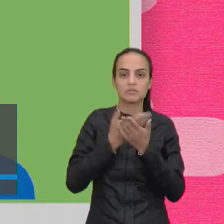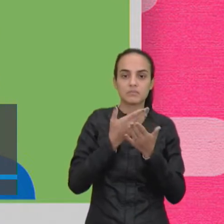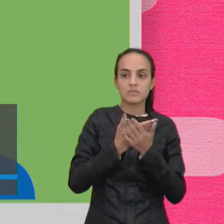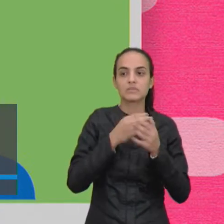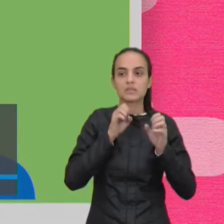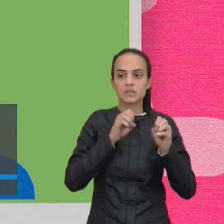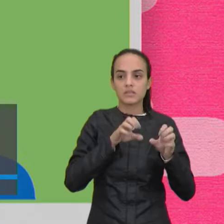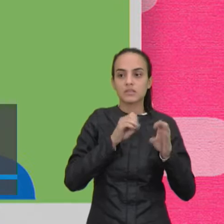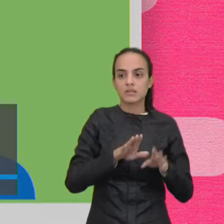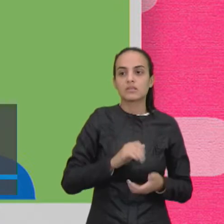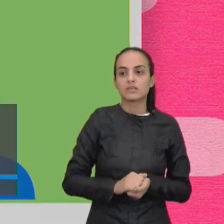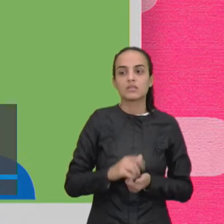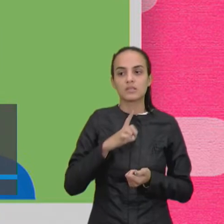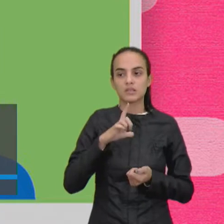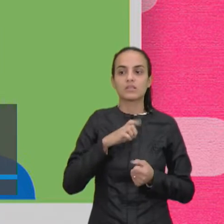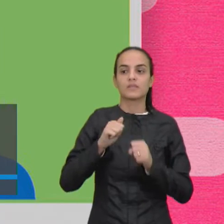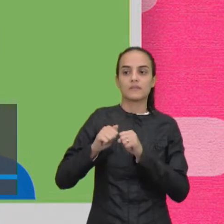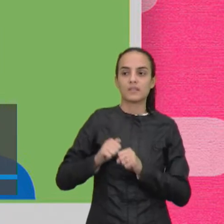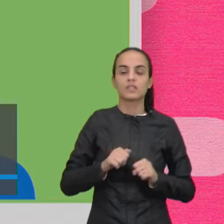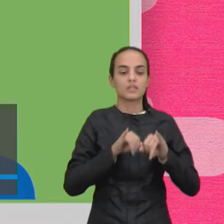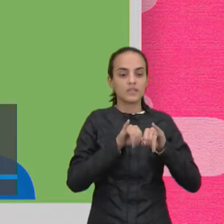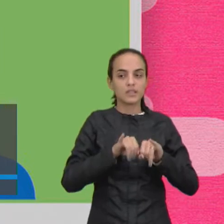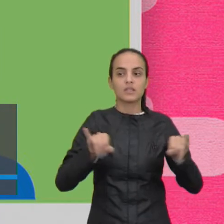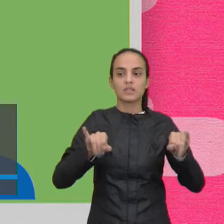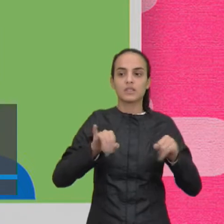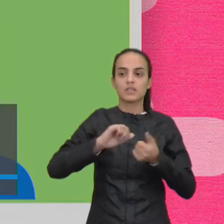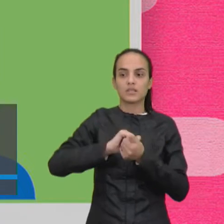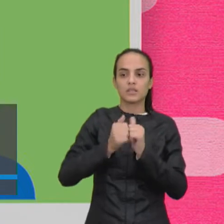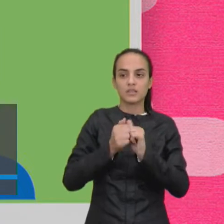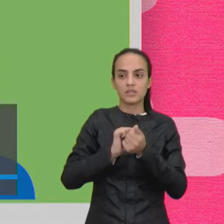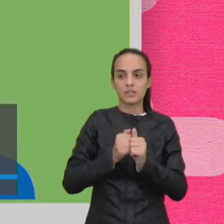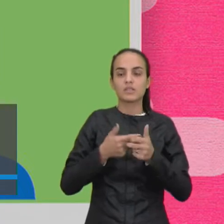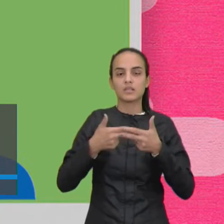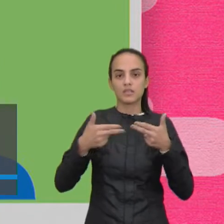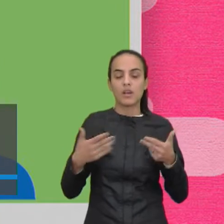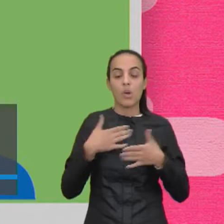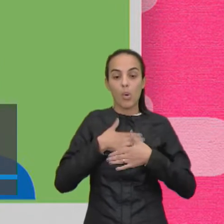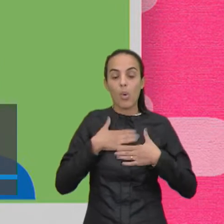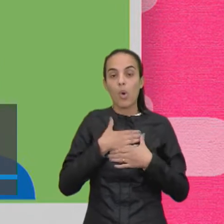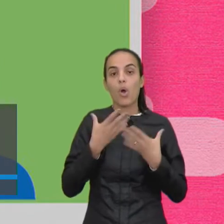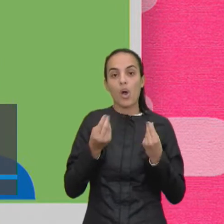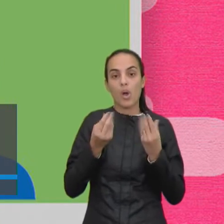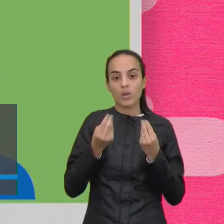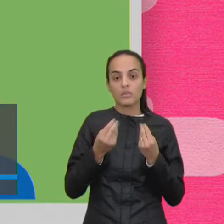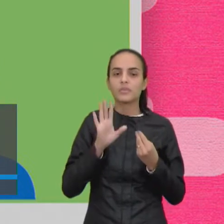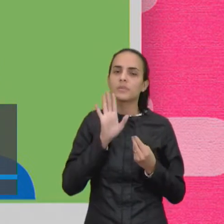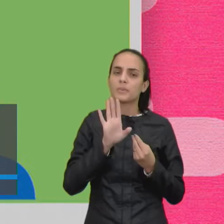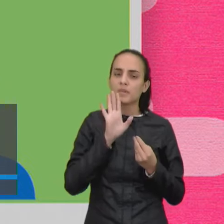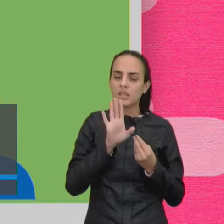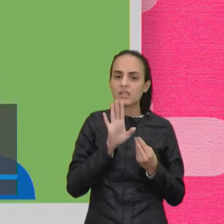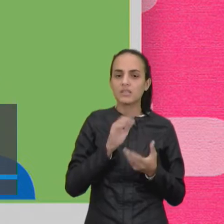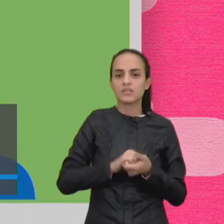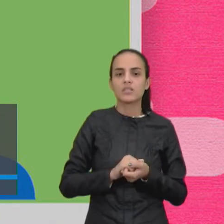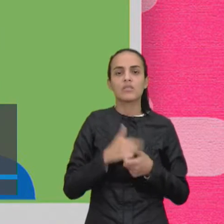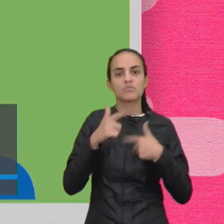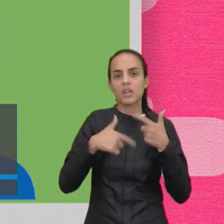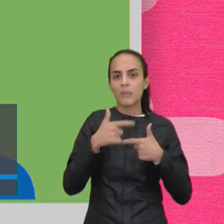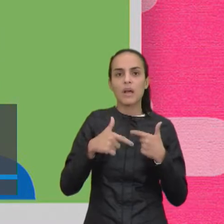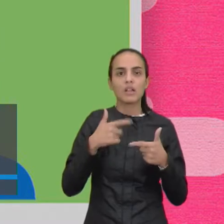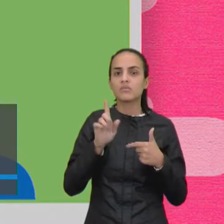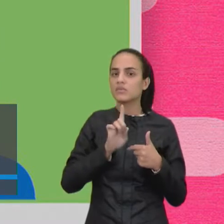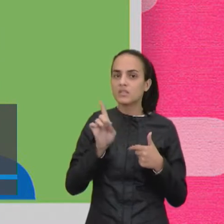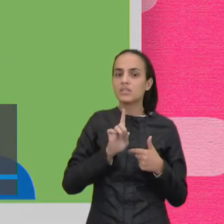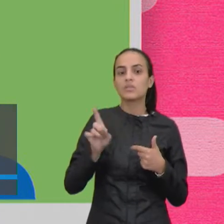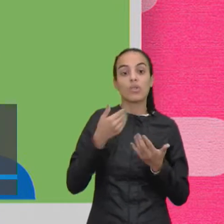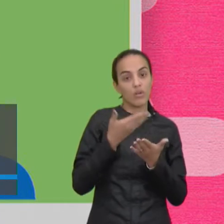porque ele tinha que fazer a divulgação de vários esportes. Ah, professor, eu gosto tanto de um assunto X, mas eu não trabalho com isso. Então